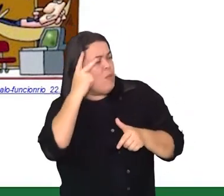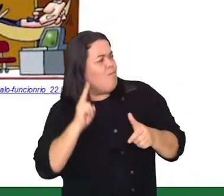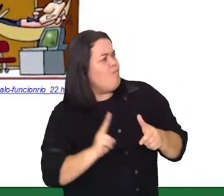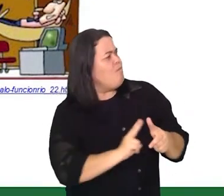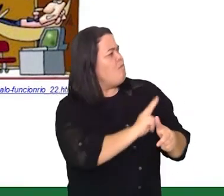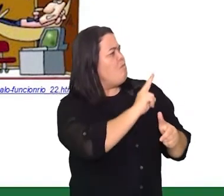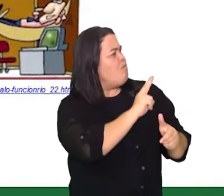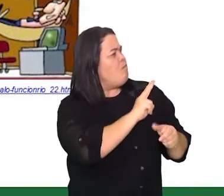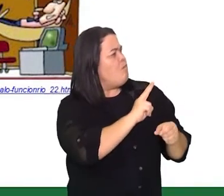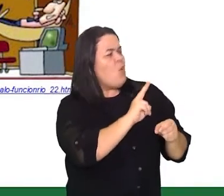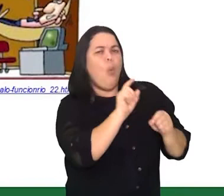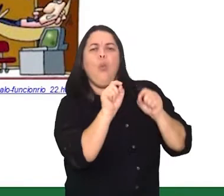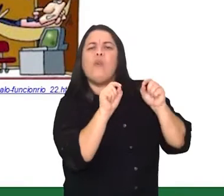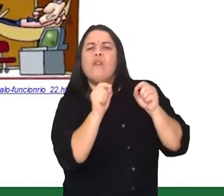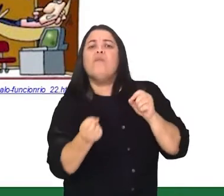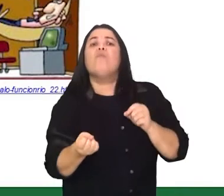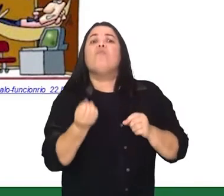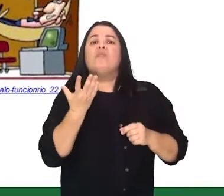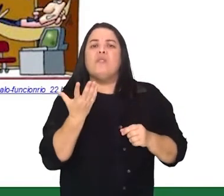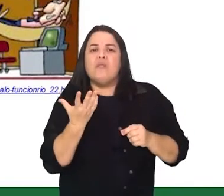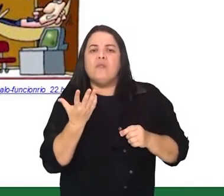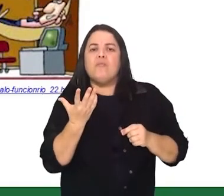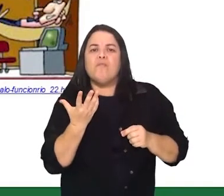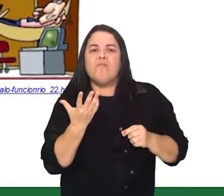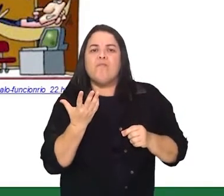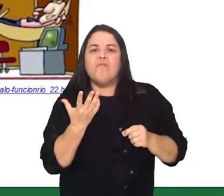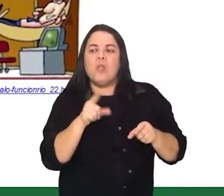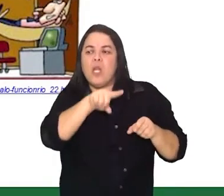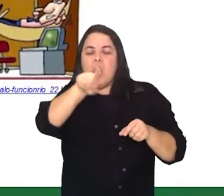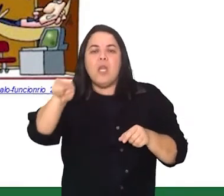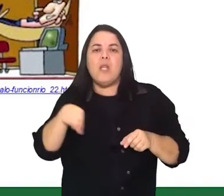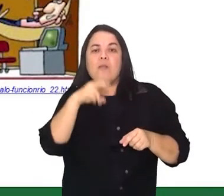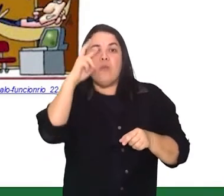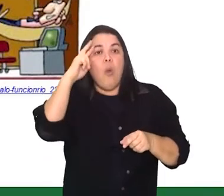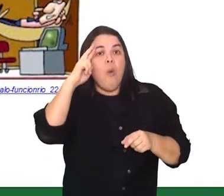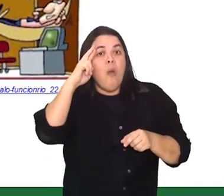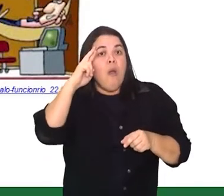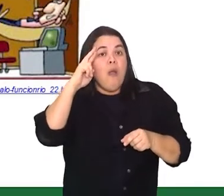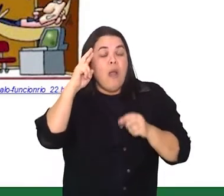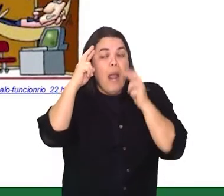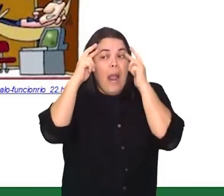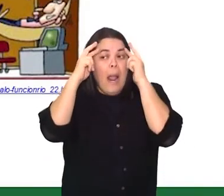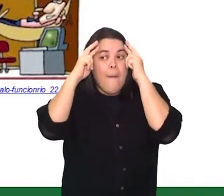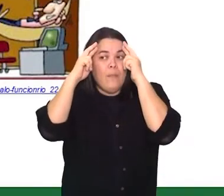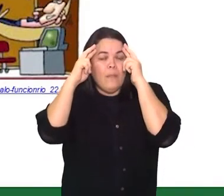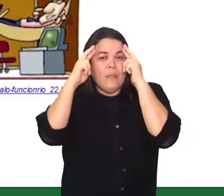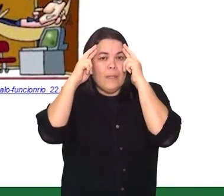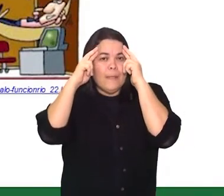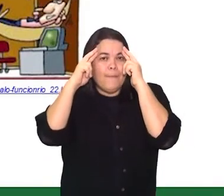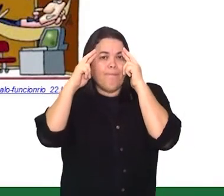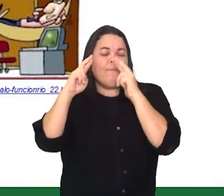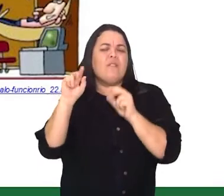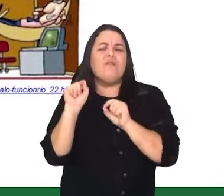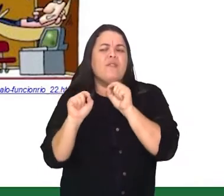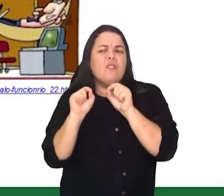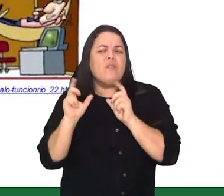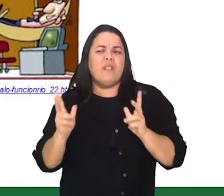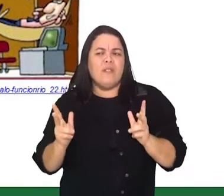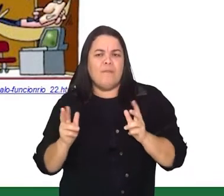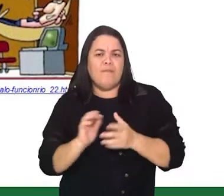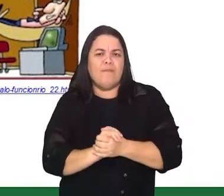para uma ação que eles têm a fazer. E essa ação é fazer um balanço de seus